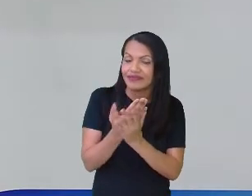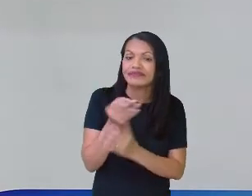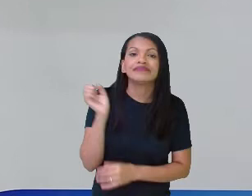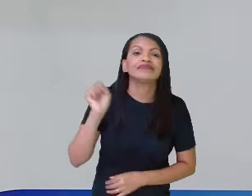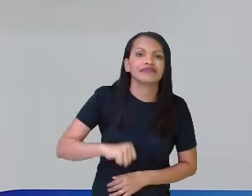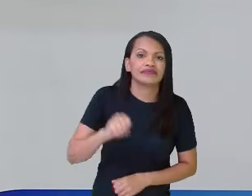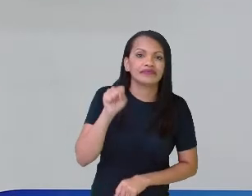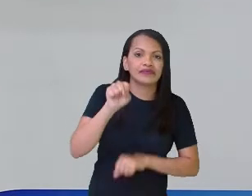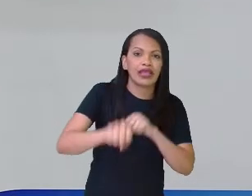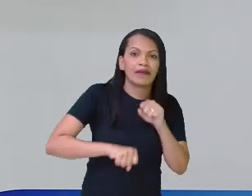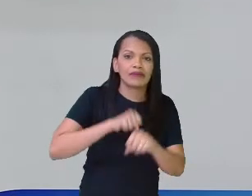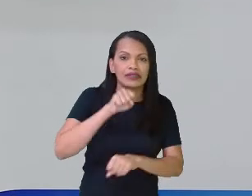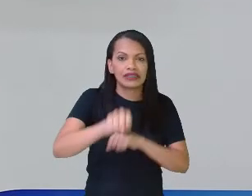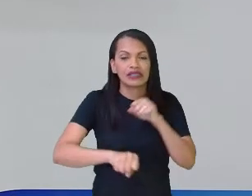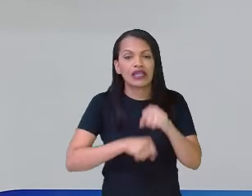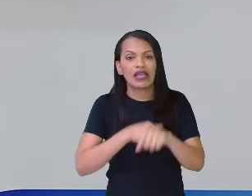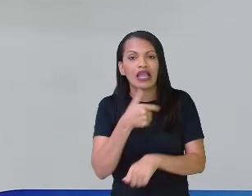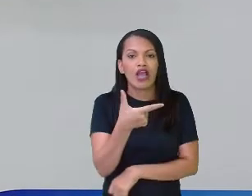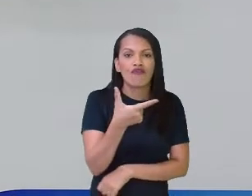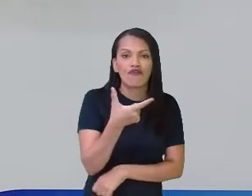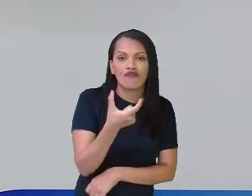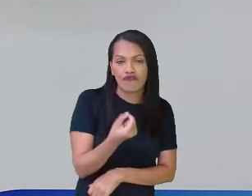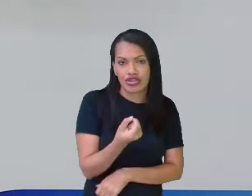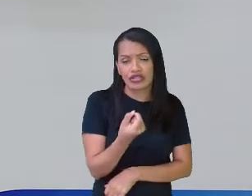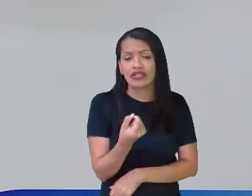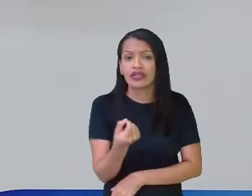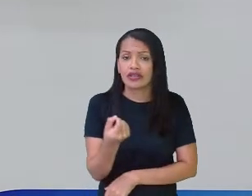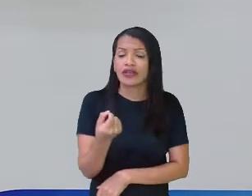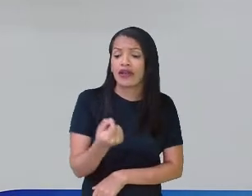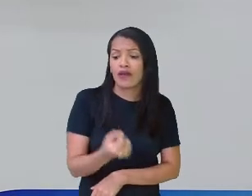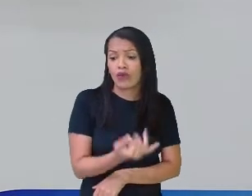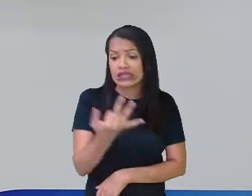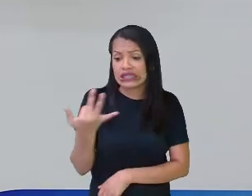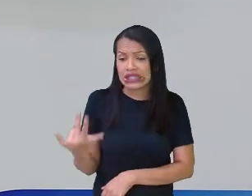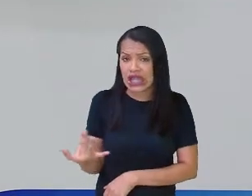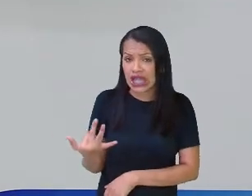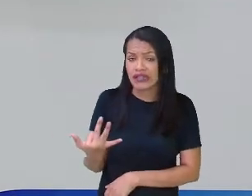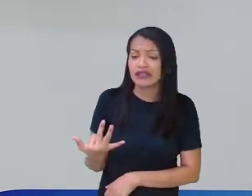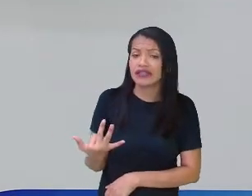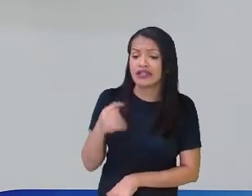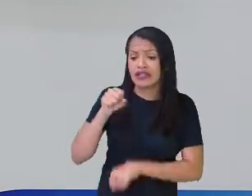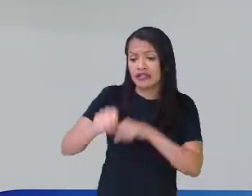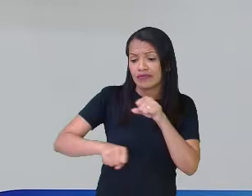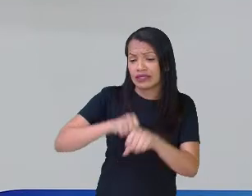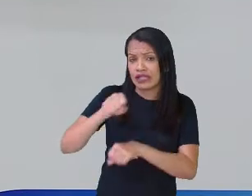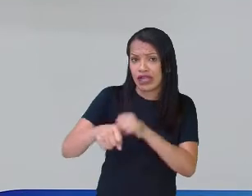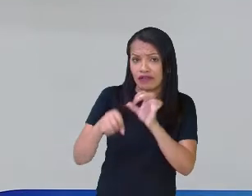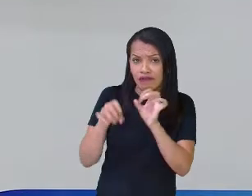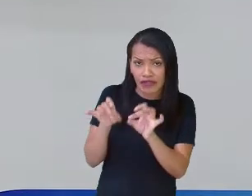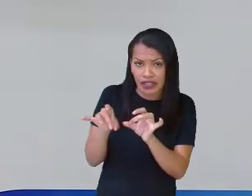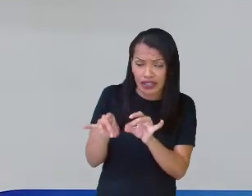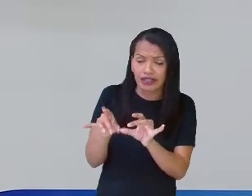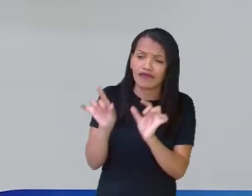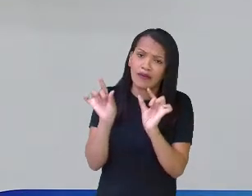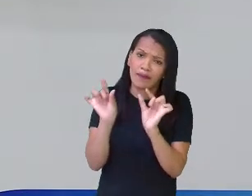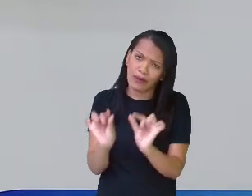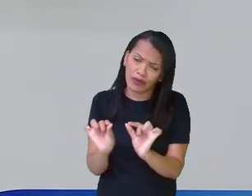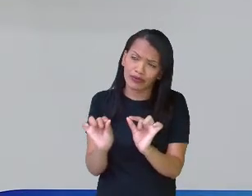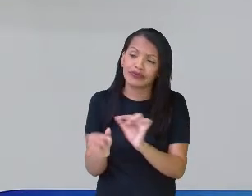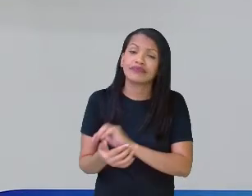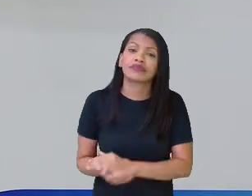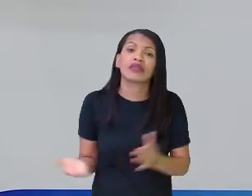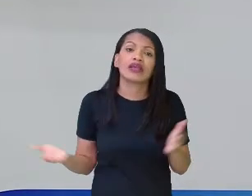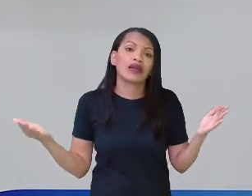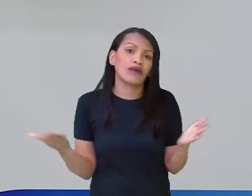com 20. 20 foi a quantidade de bicicletas vendidas. Agora a